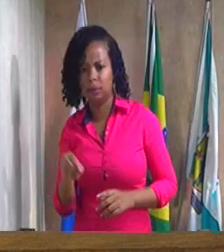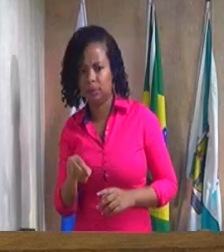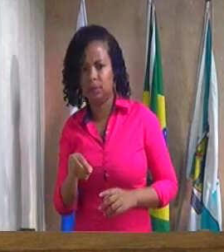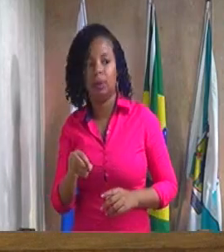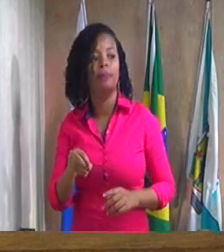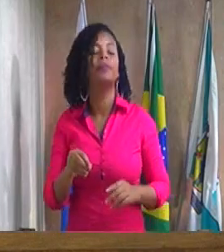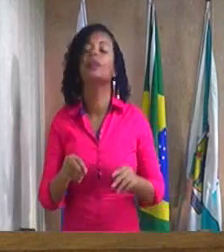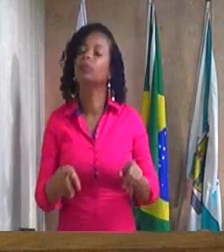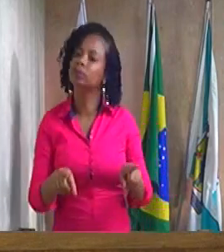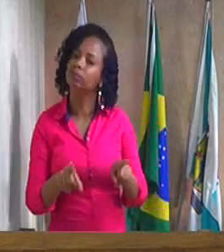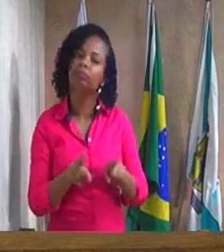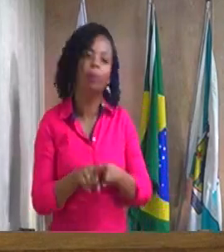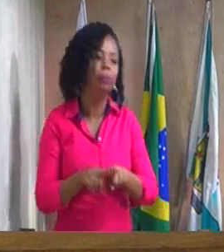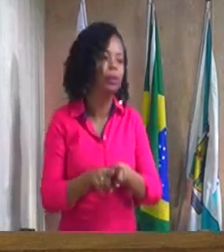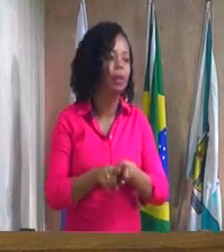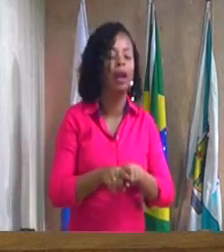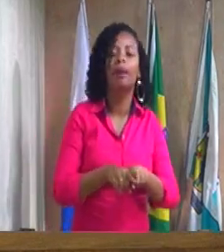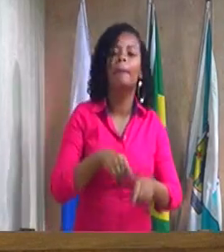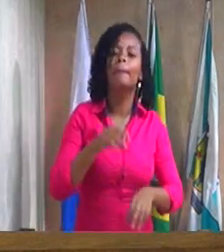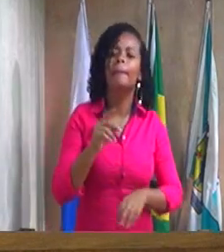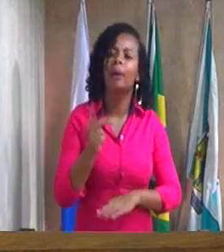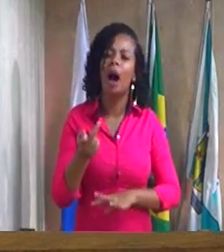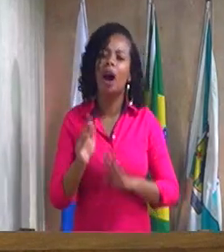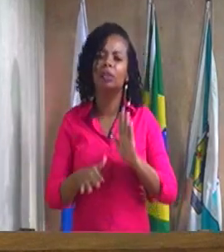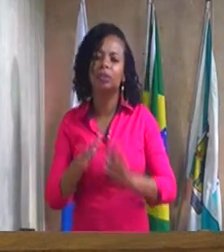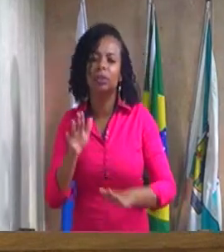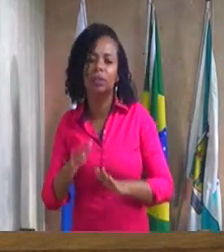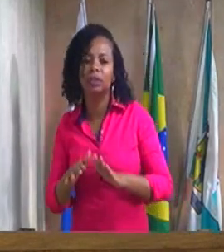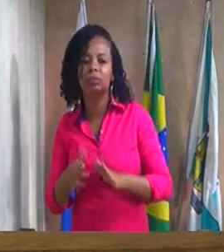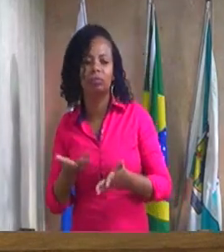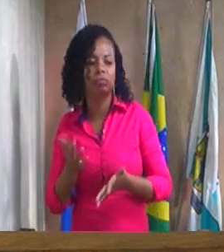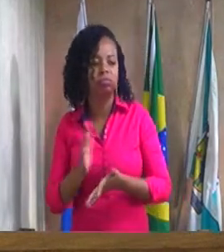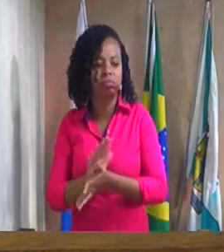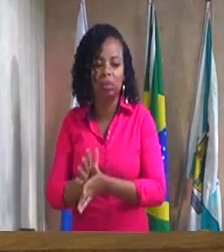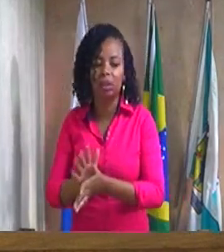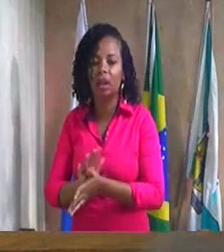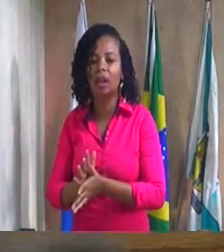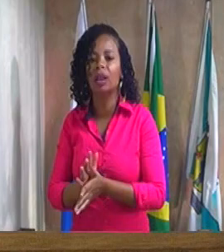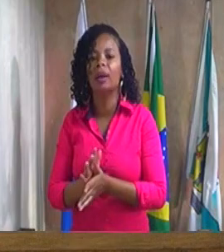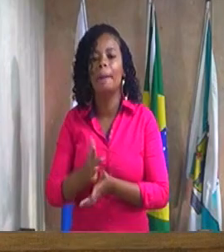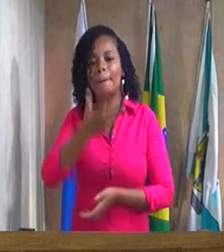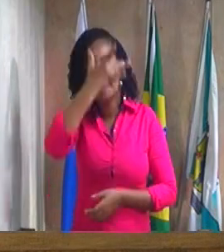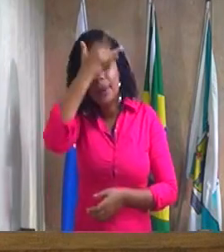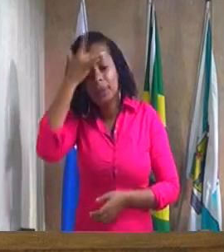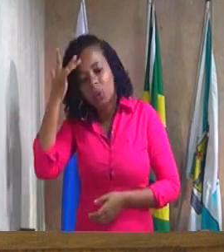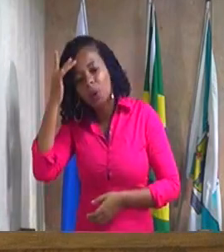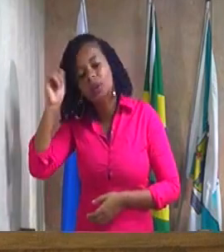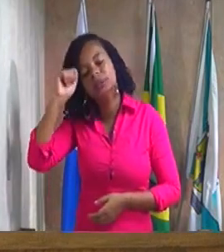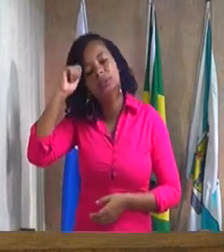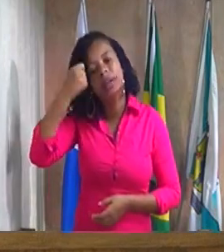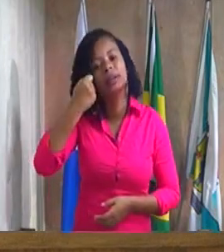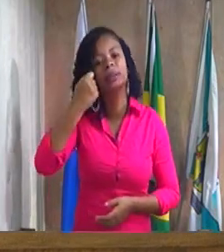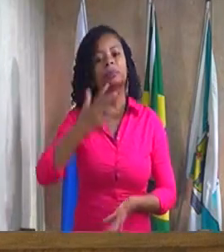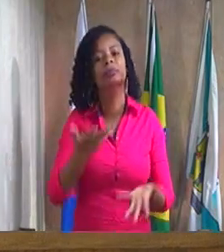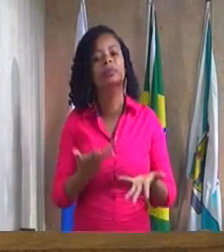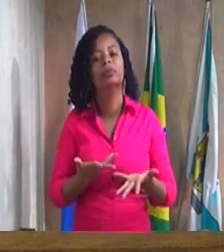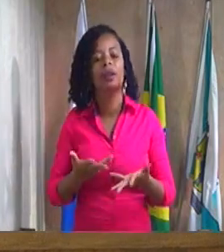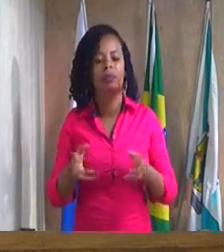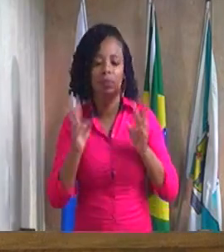havia esse preconceito, esse auto-preconceito das pessoas negras, né? Então,